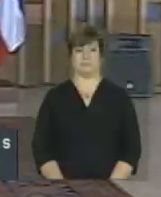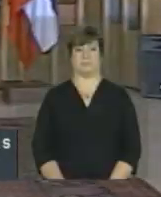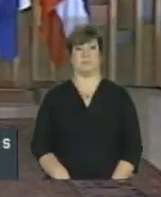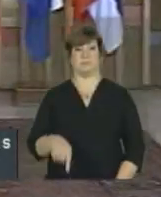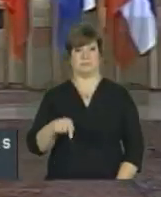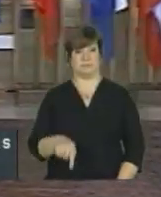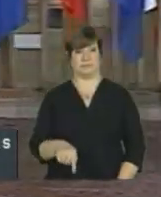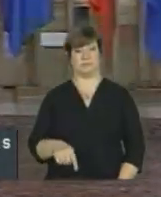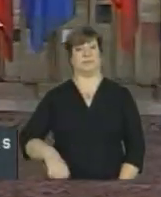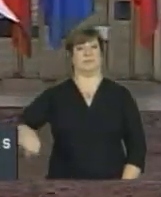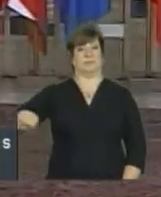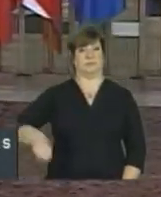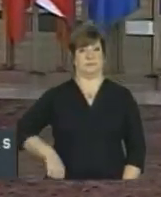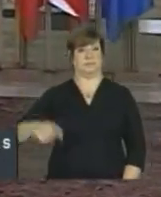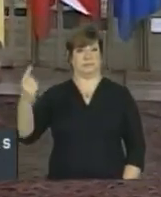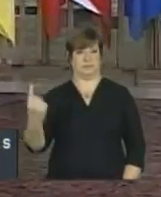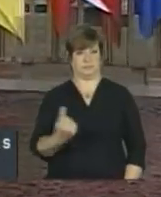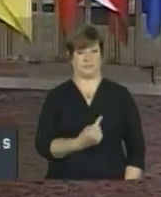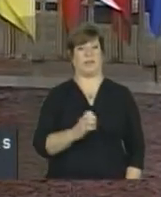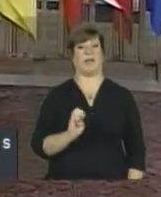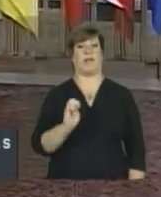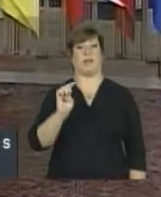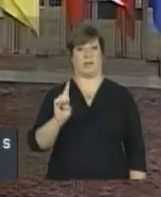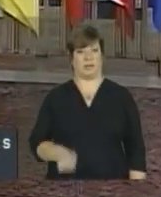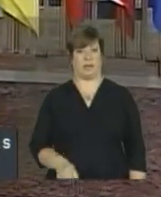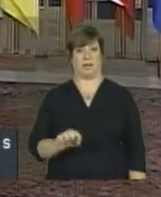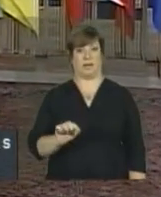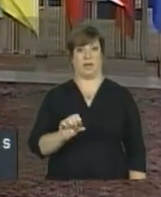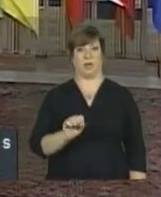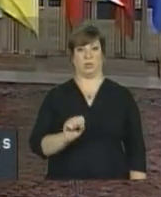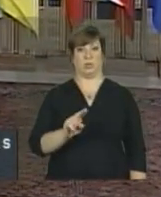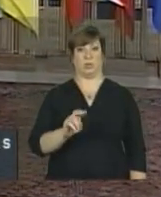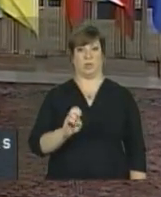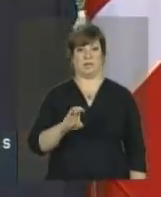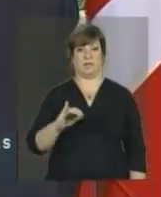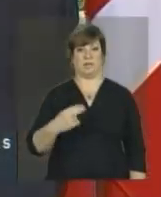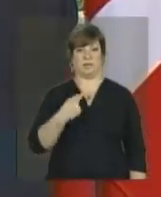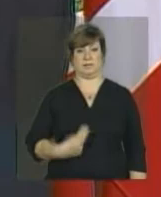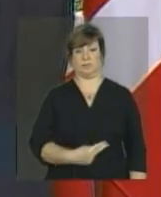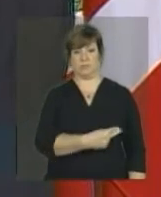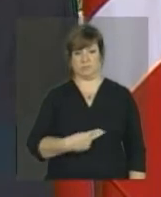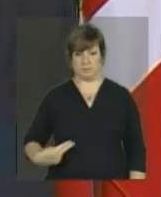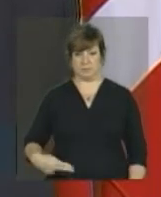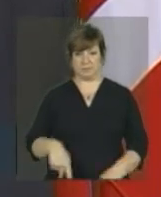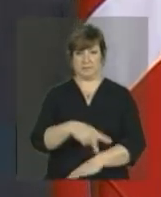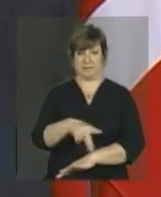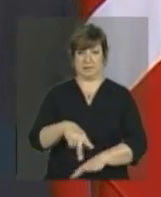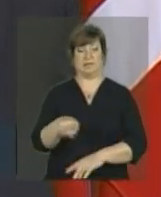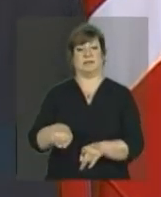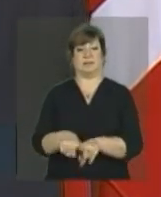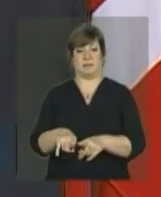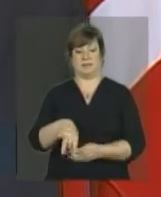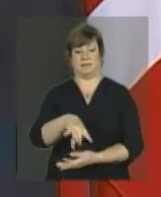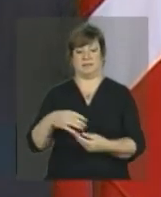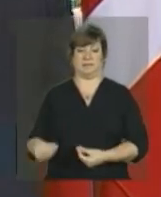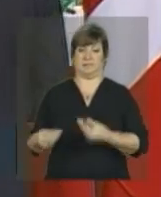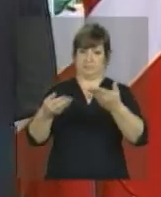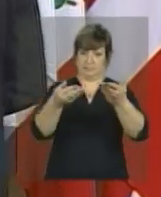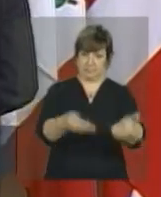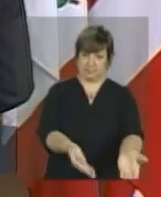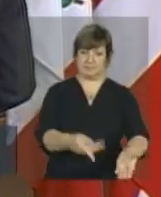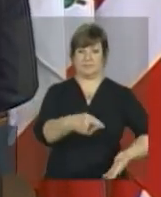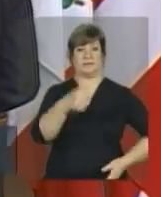Este é o embaixador da Suécia, que também entrega sua credencial à presidenta Dilma